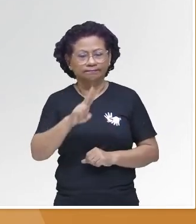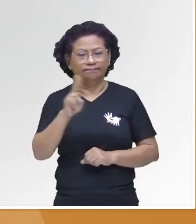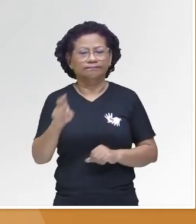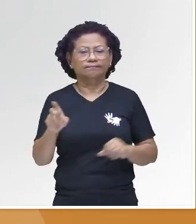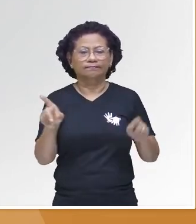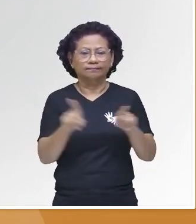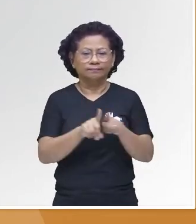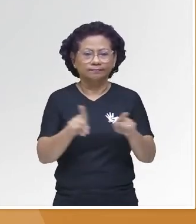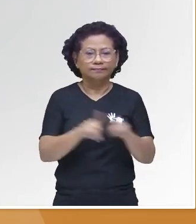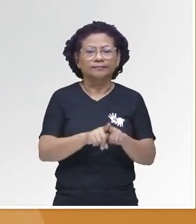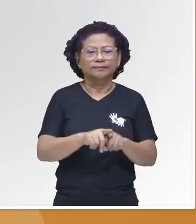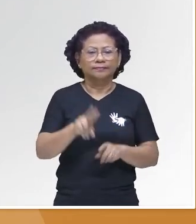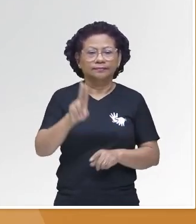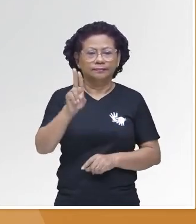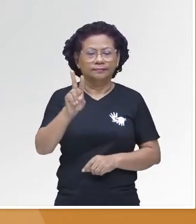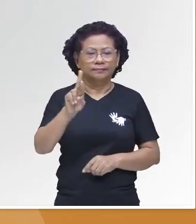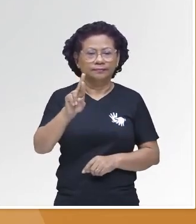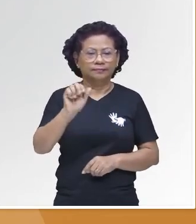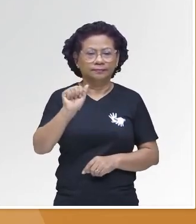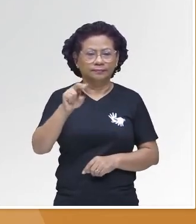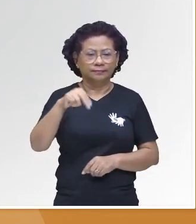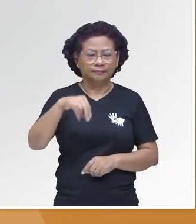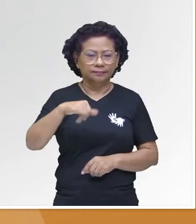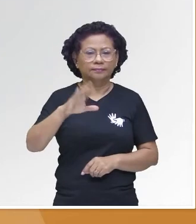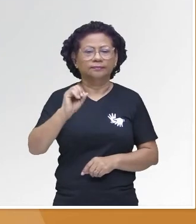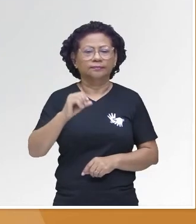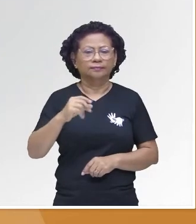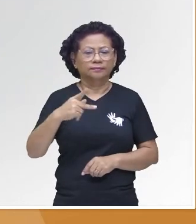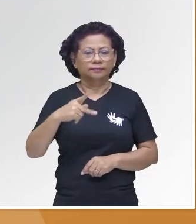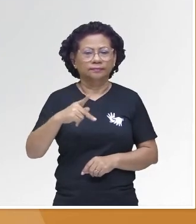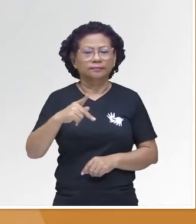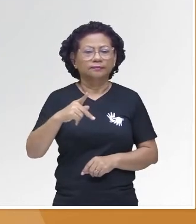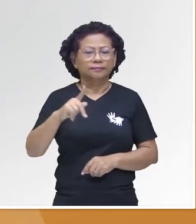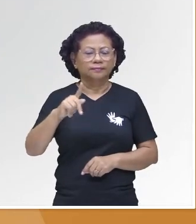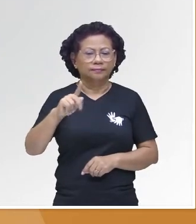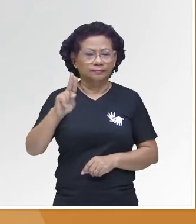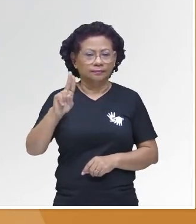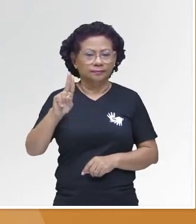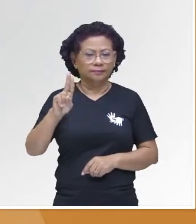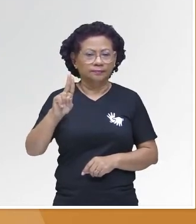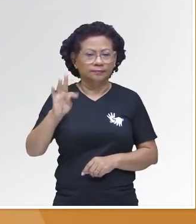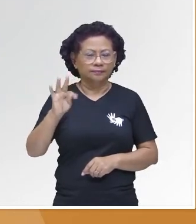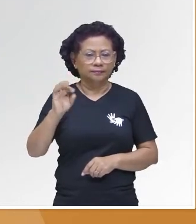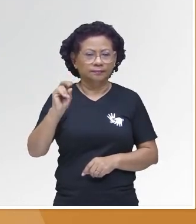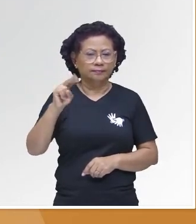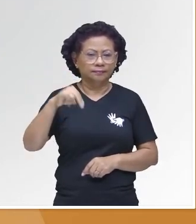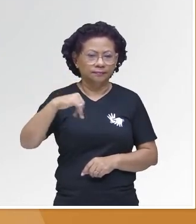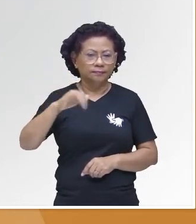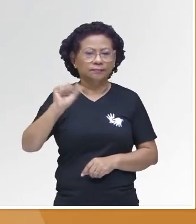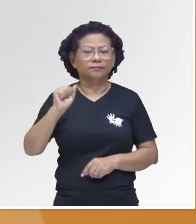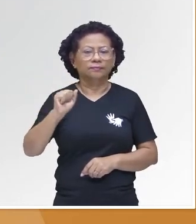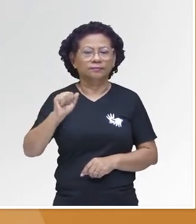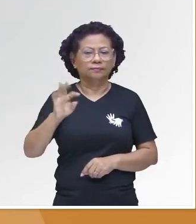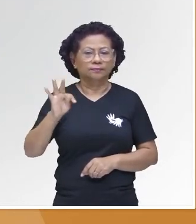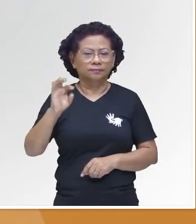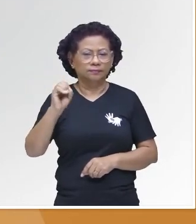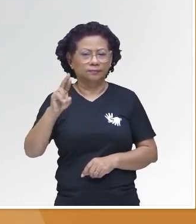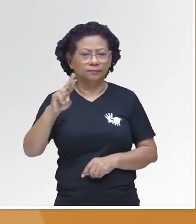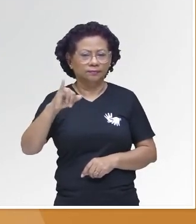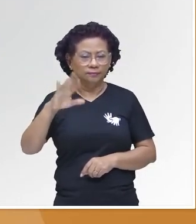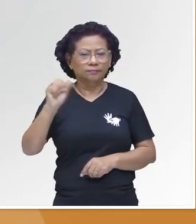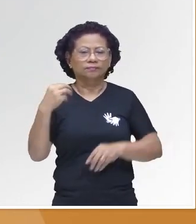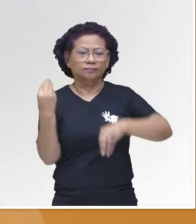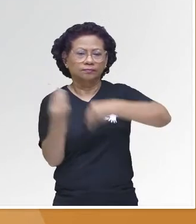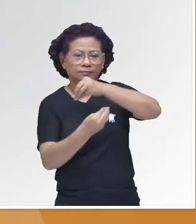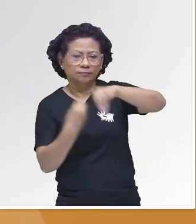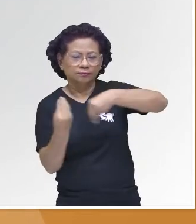o urânio, o plutônio, o tório, tá? A fissão desses átomos, por exemplo,